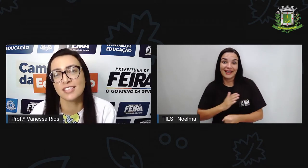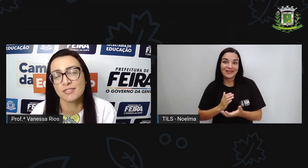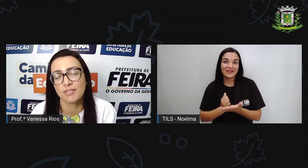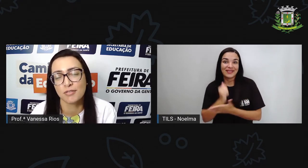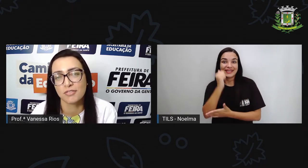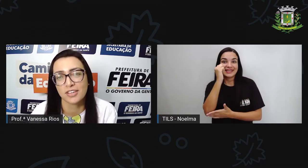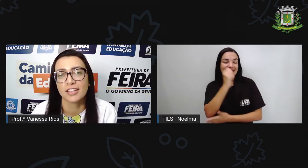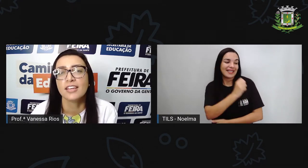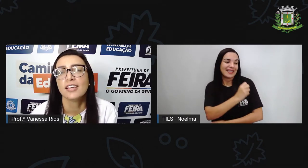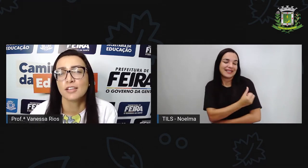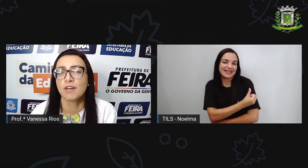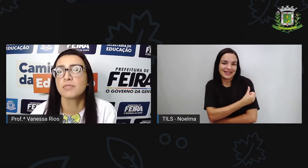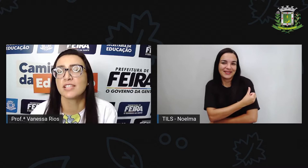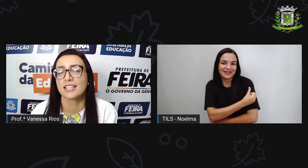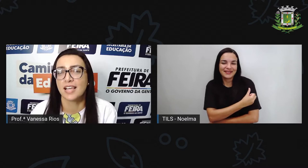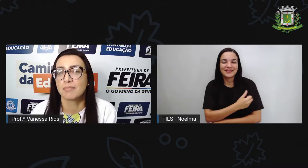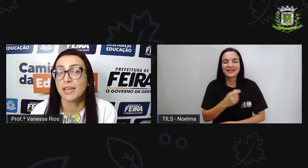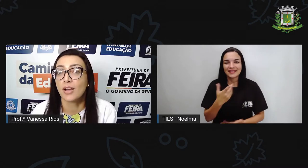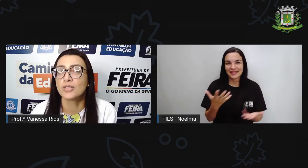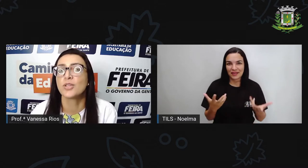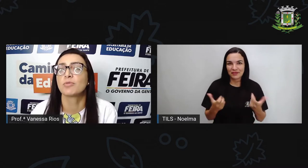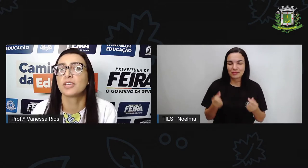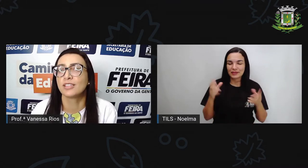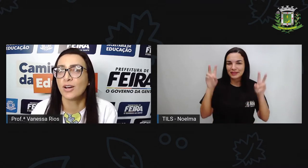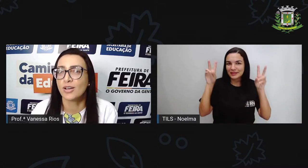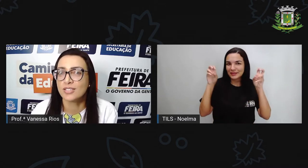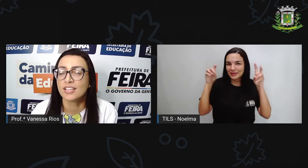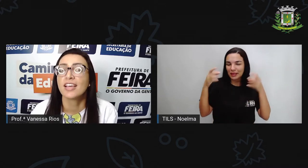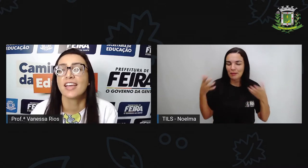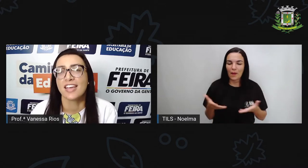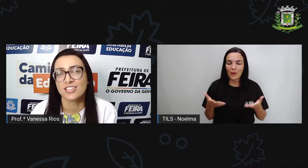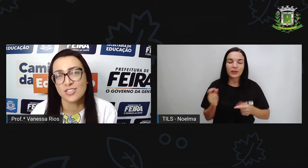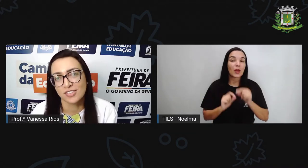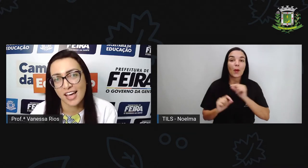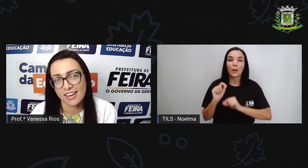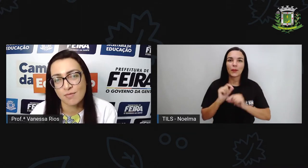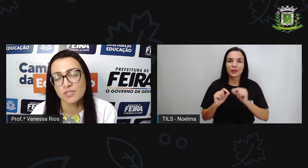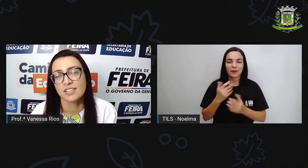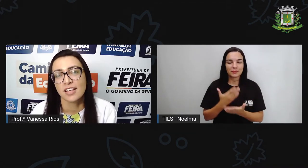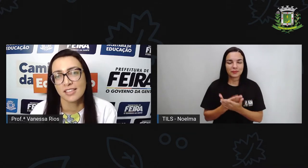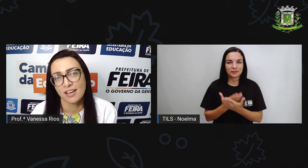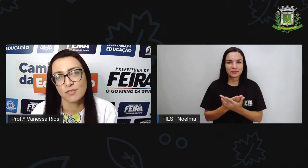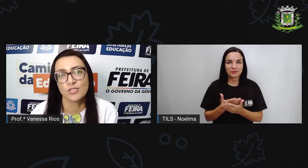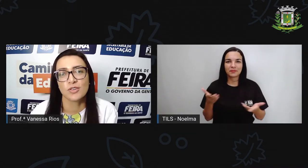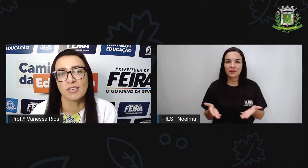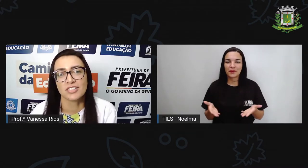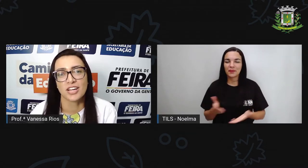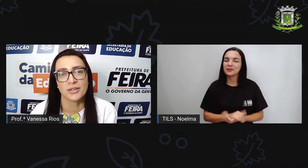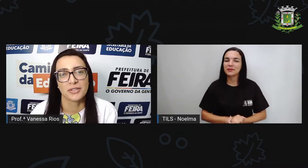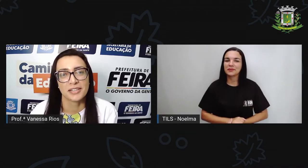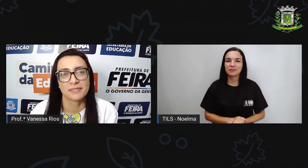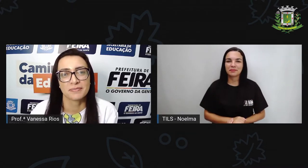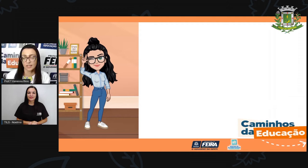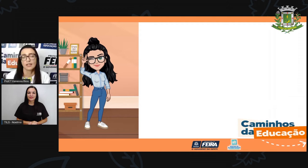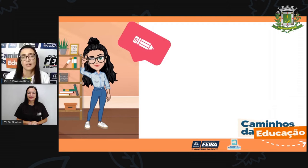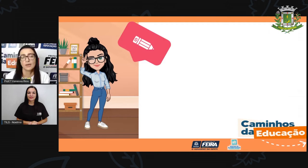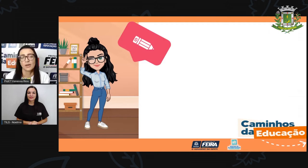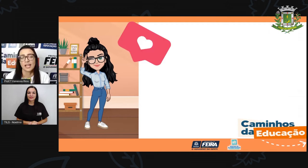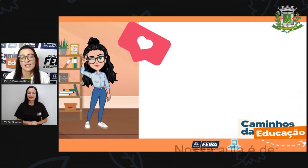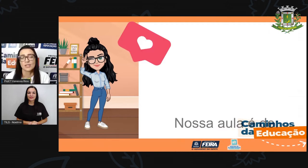se desenvolver. Então vamos lá saber, ó, sobre o que nós estudaremos na videoaula de agora.